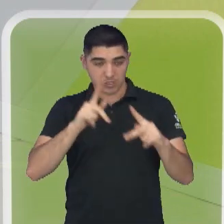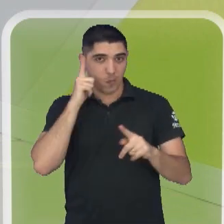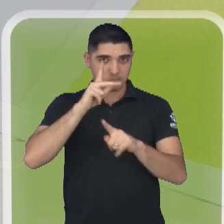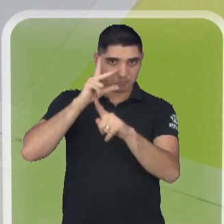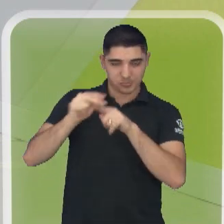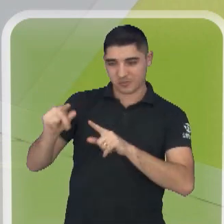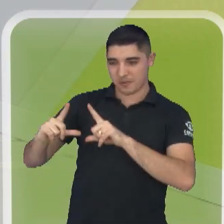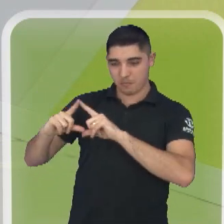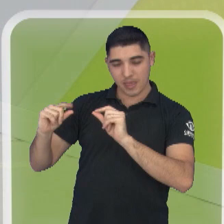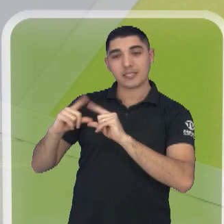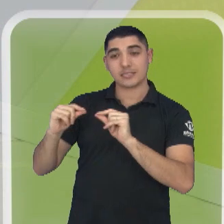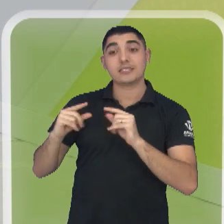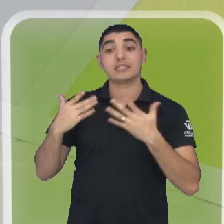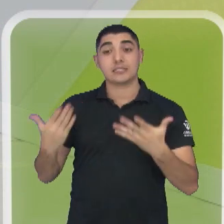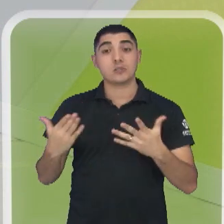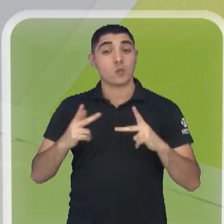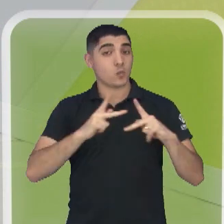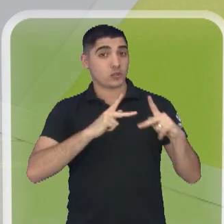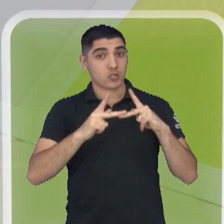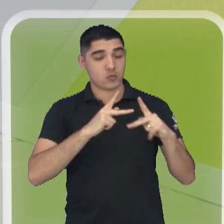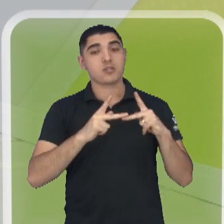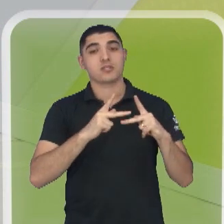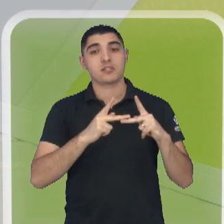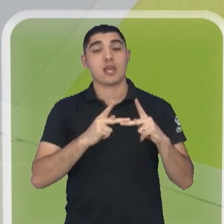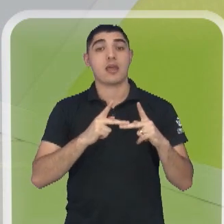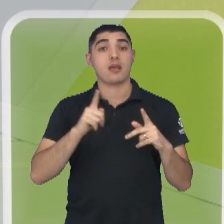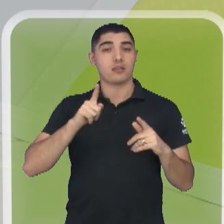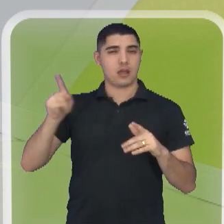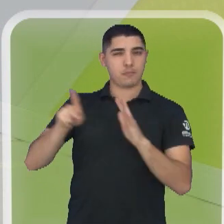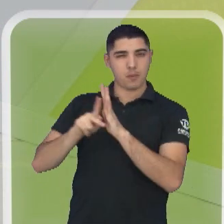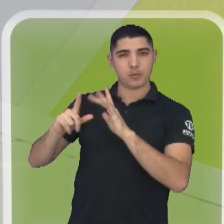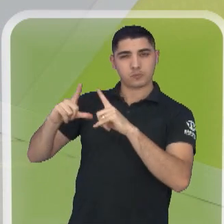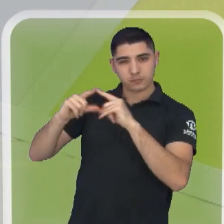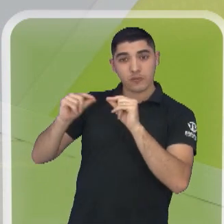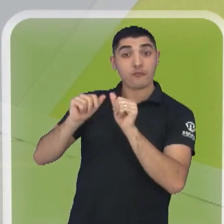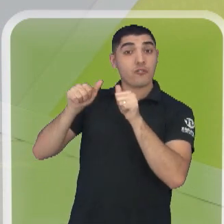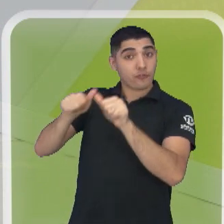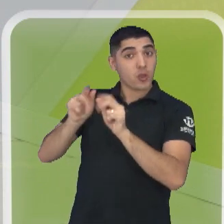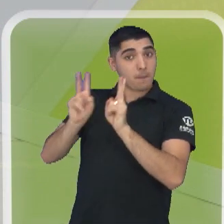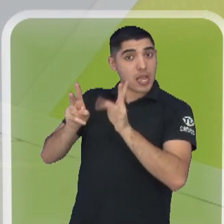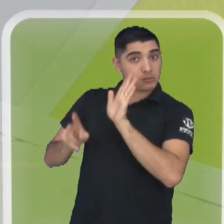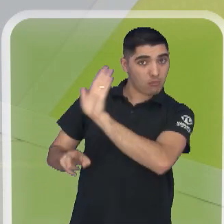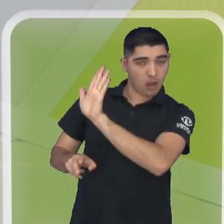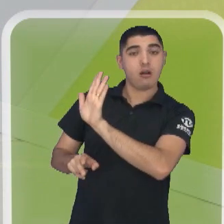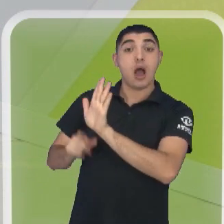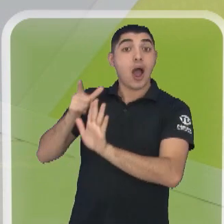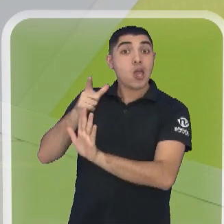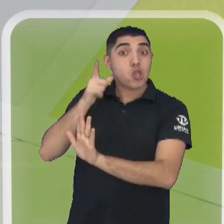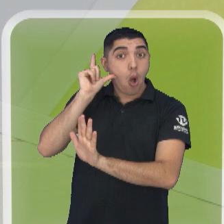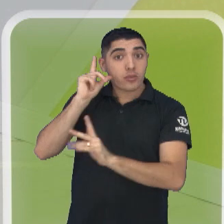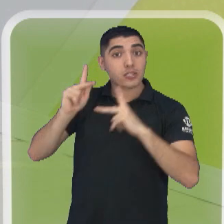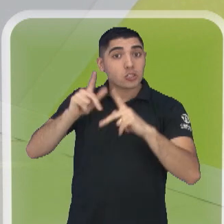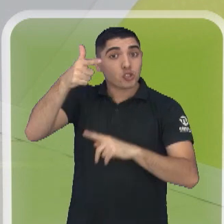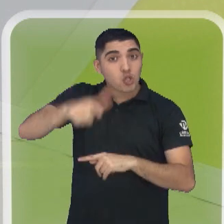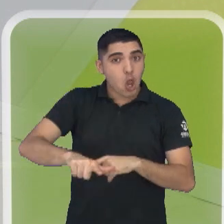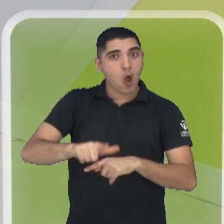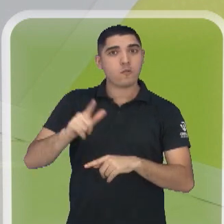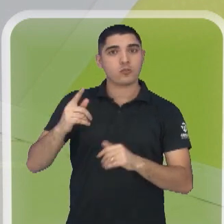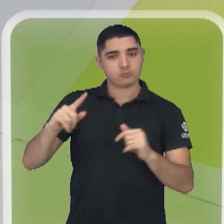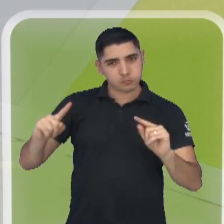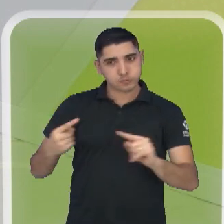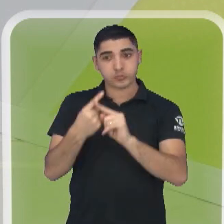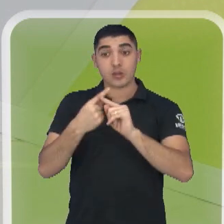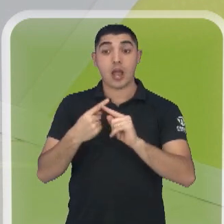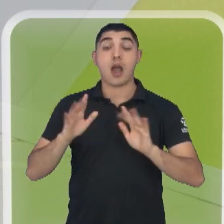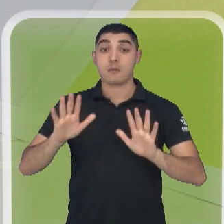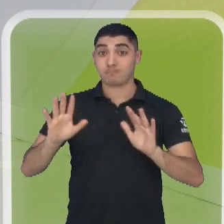Brasília e o São José ficou lá pelo Distrito Federal. E ontem, o time do técnico Sebastião Figueiredo voltou à quadra, dessa